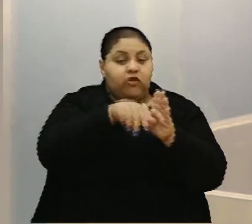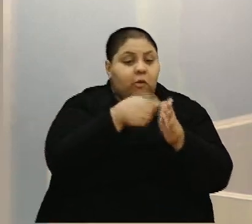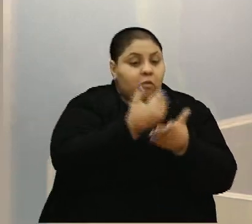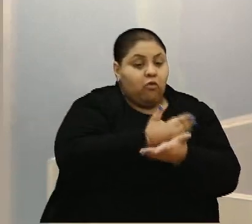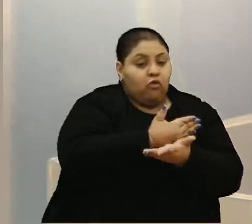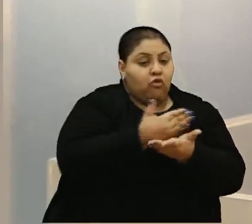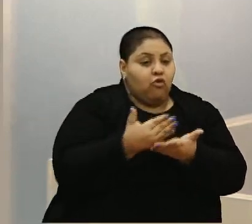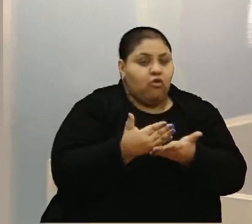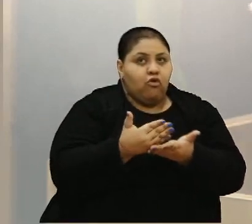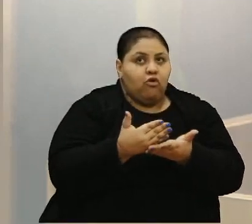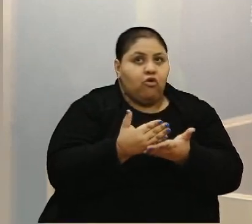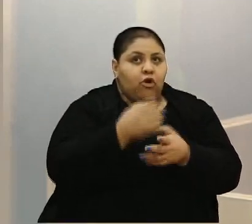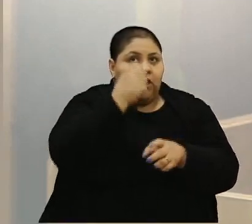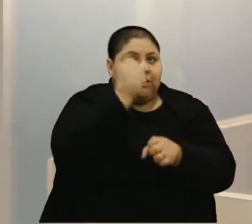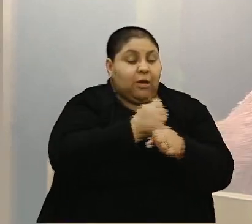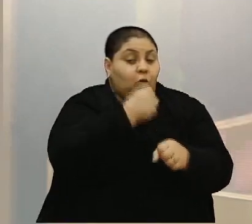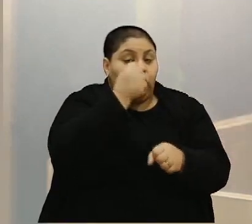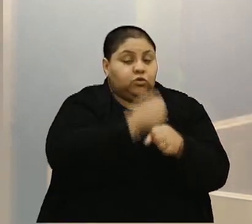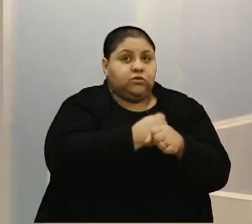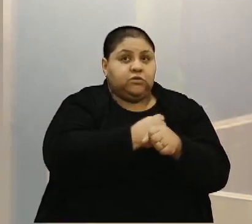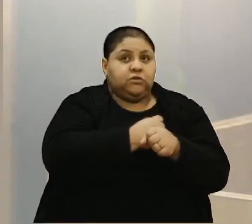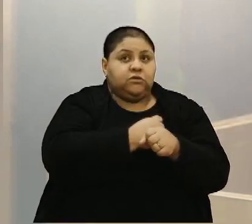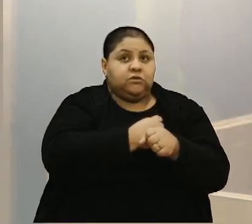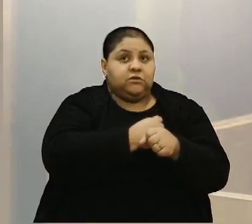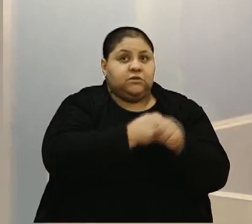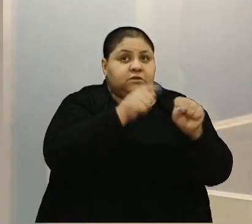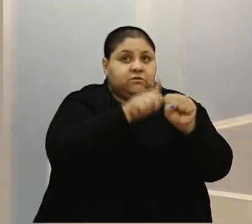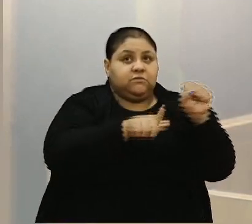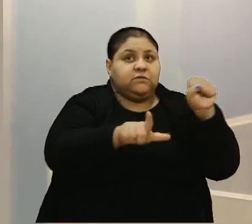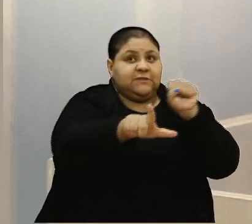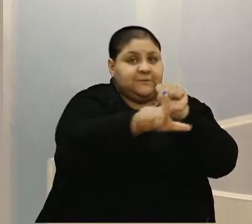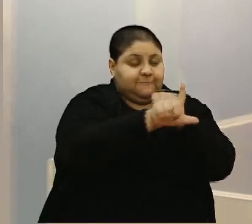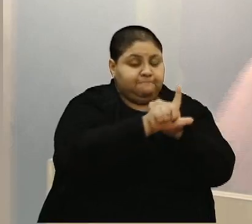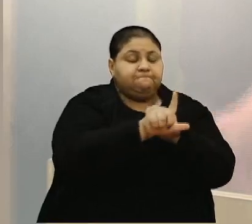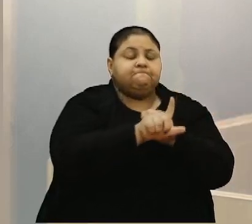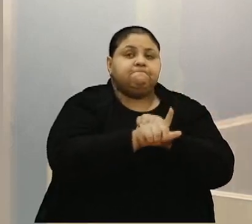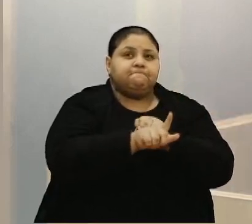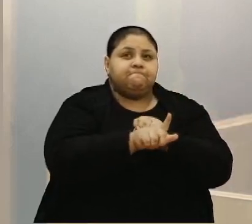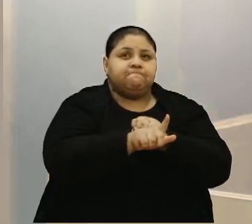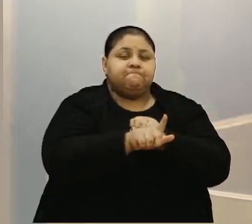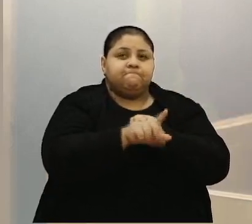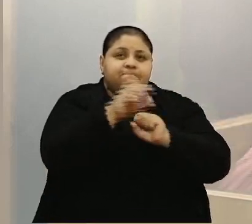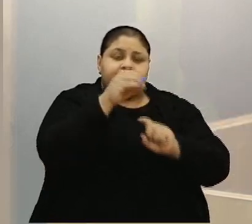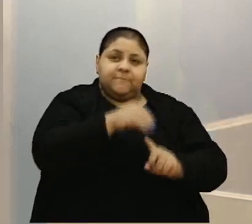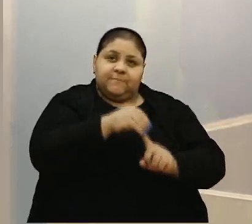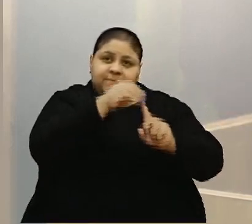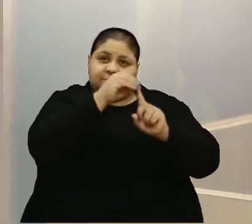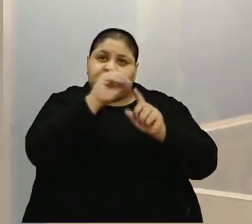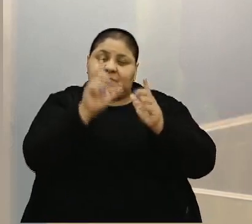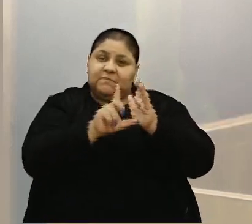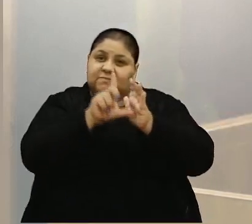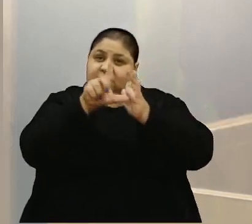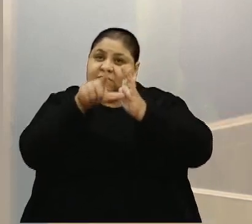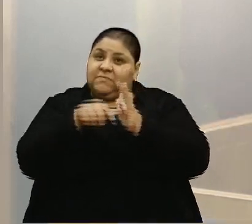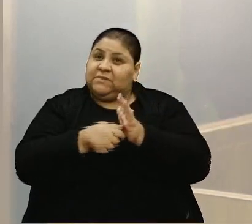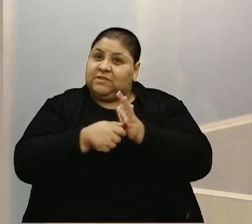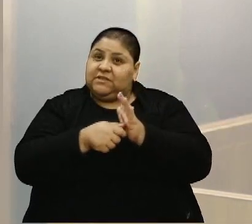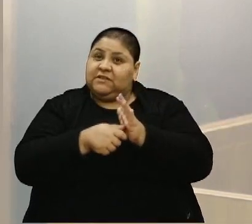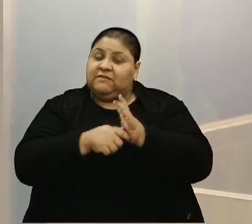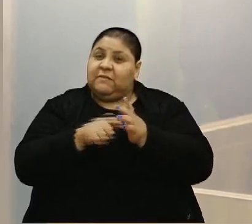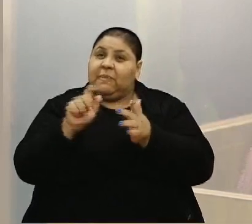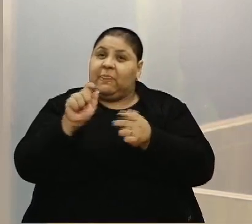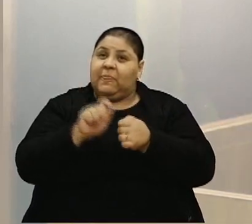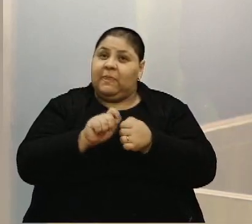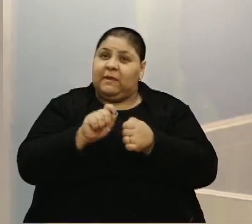da construção da obra deste loteamento, principalmente depois que foi